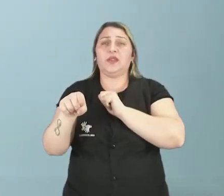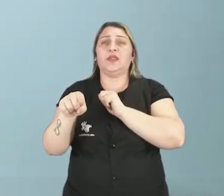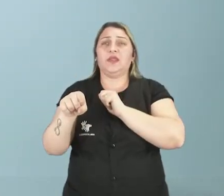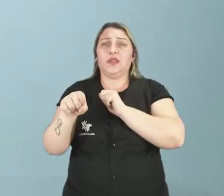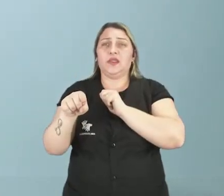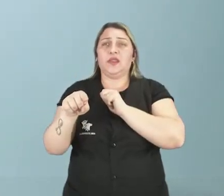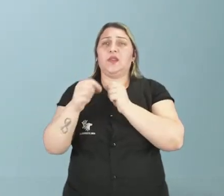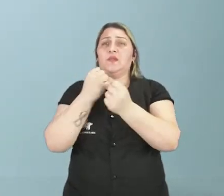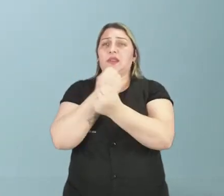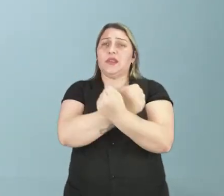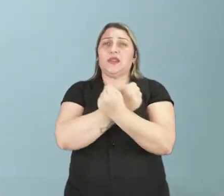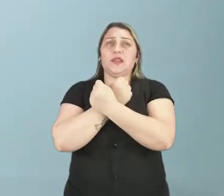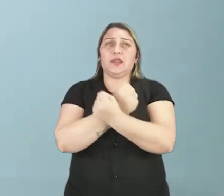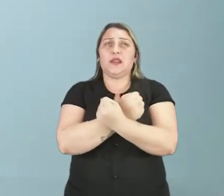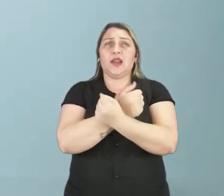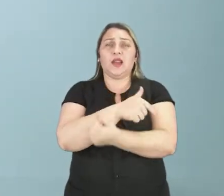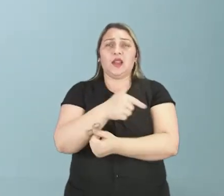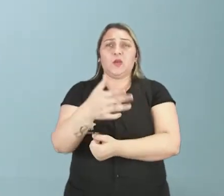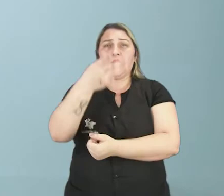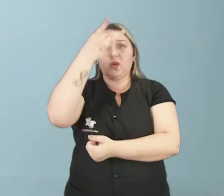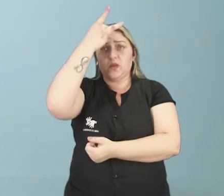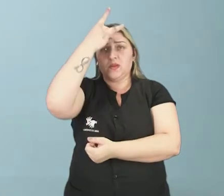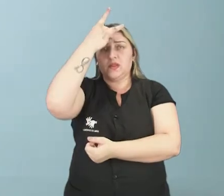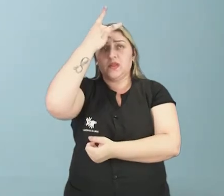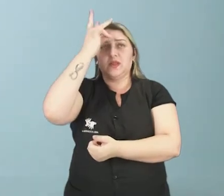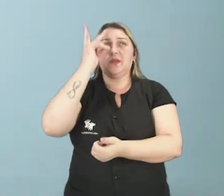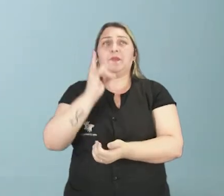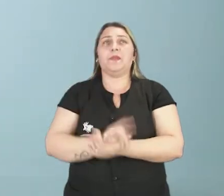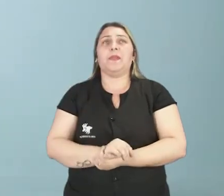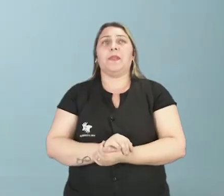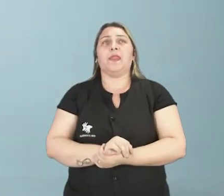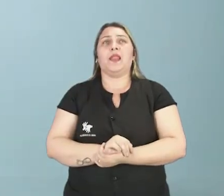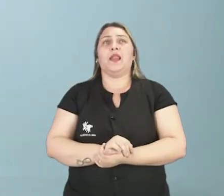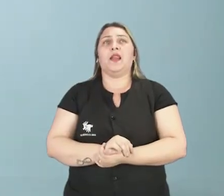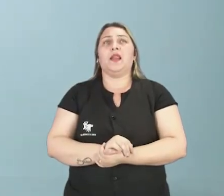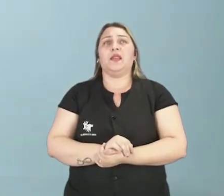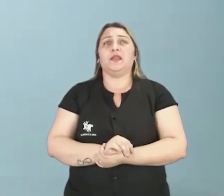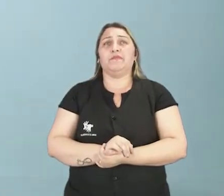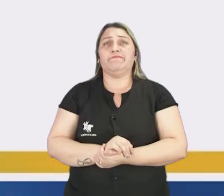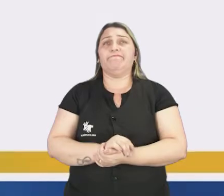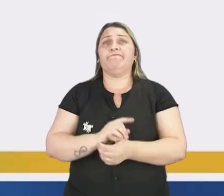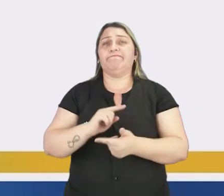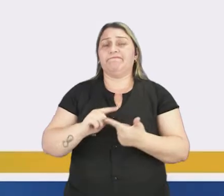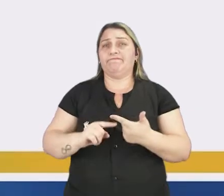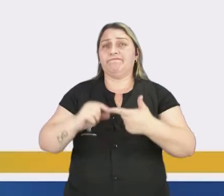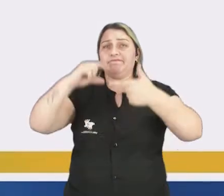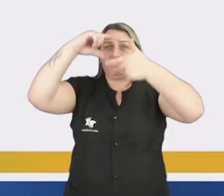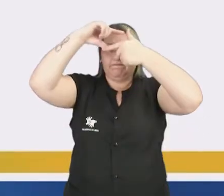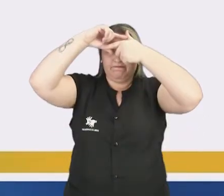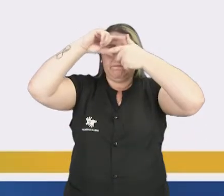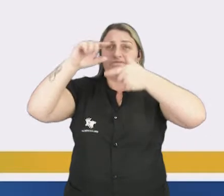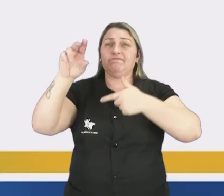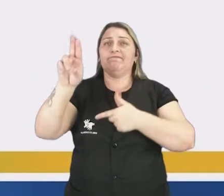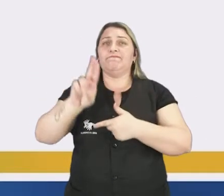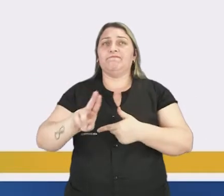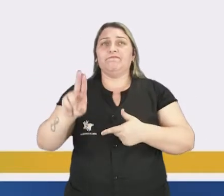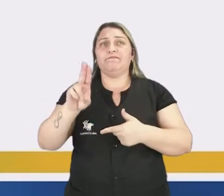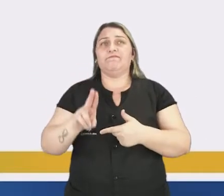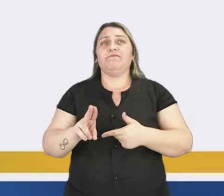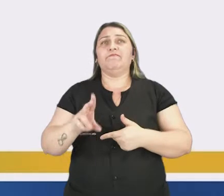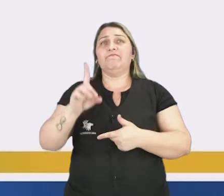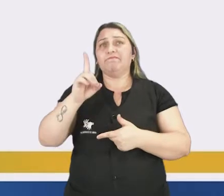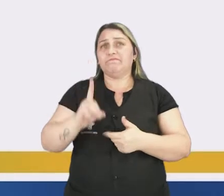vezes, seja um escravo inconsciente. Tá? A nossa abordagem está aí, a alienação do consumo, passa pelo